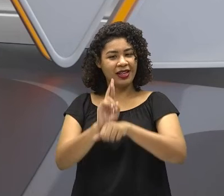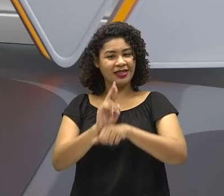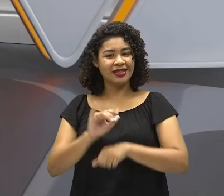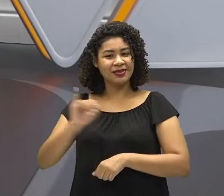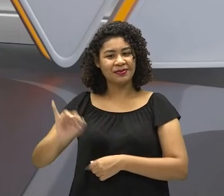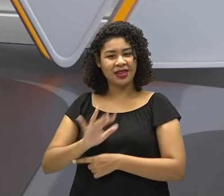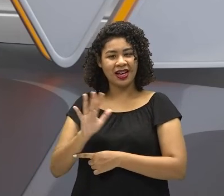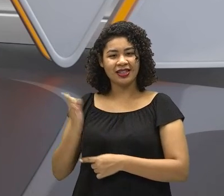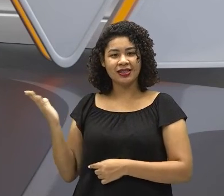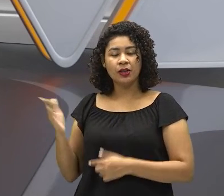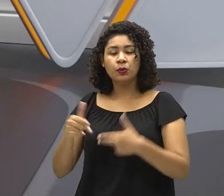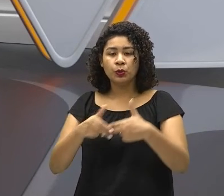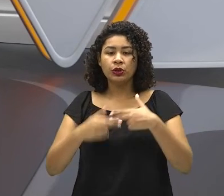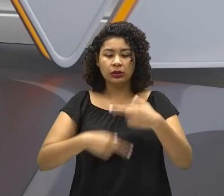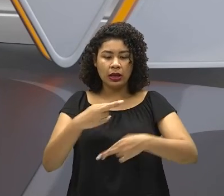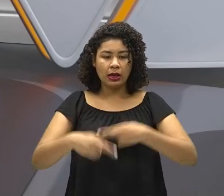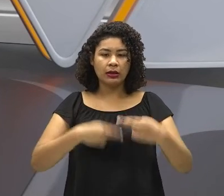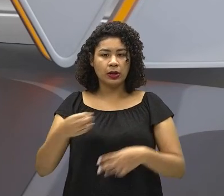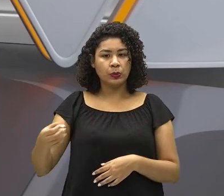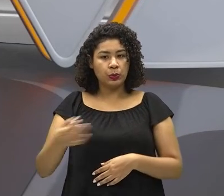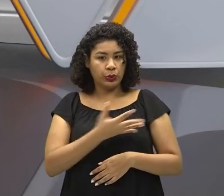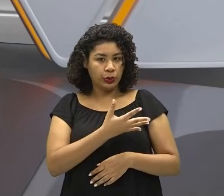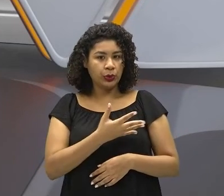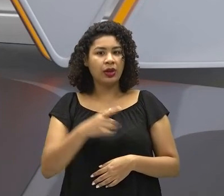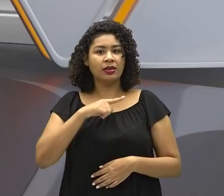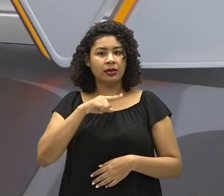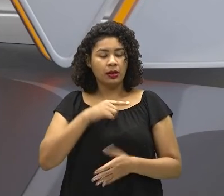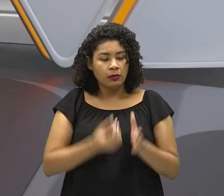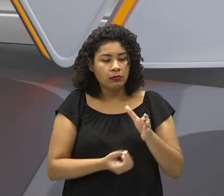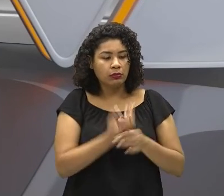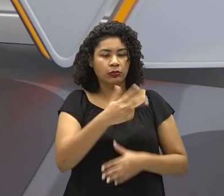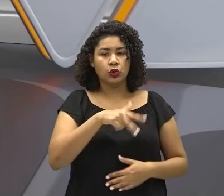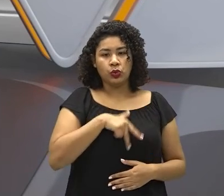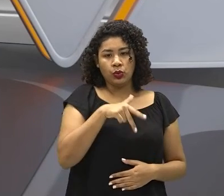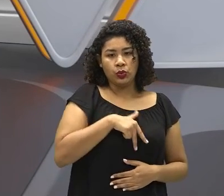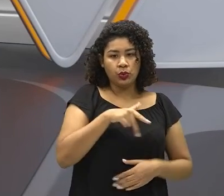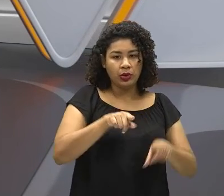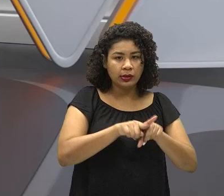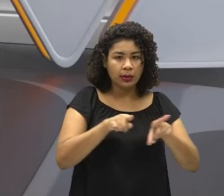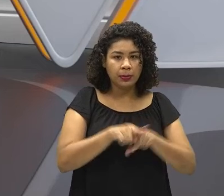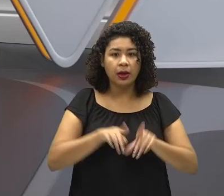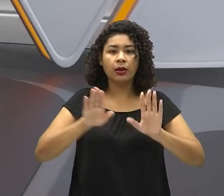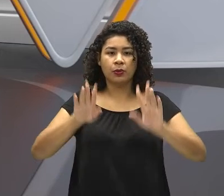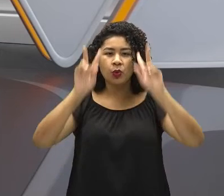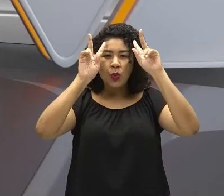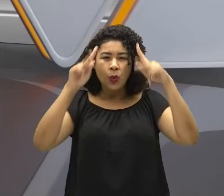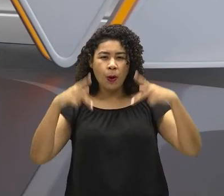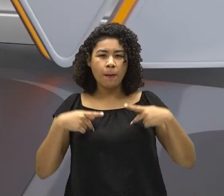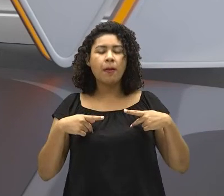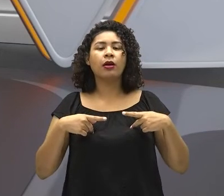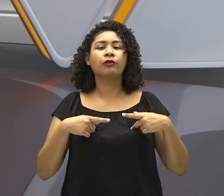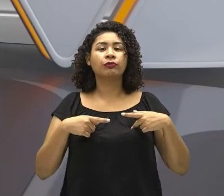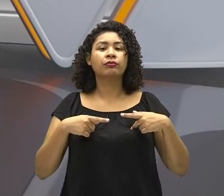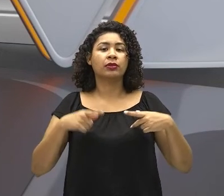da cultura renascentista, do antropocentrismo, mas o corpo humano passa a ser